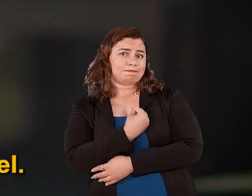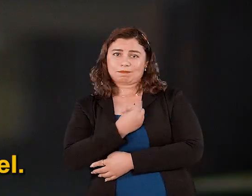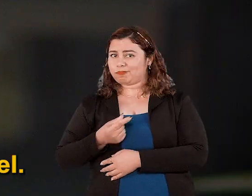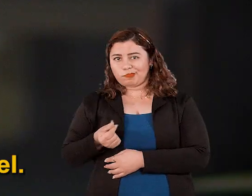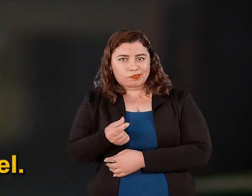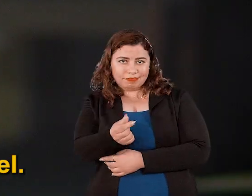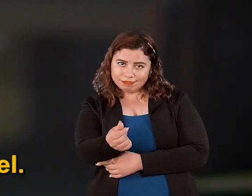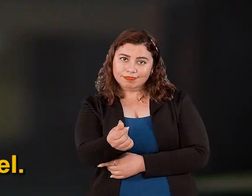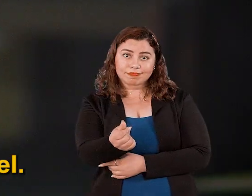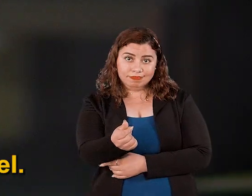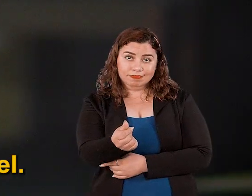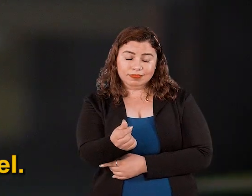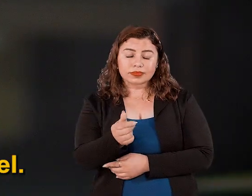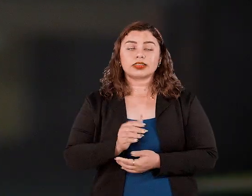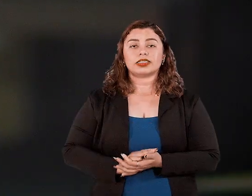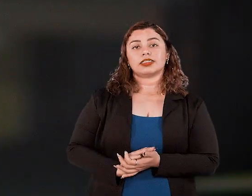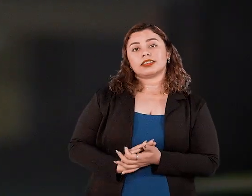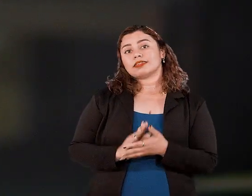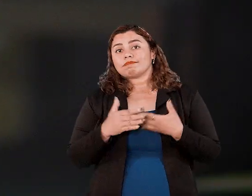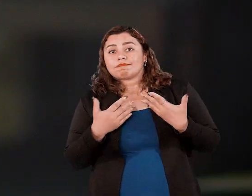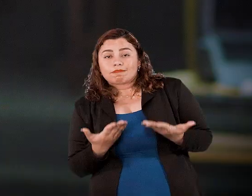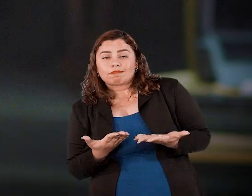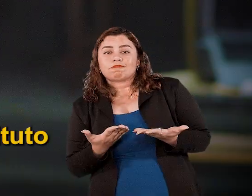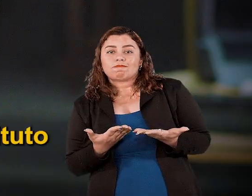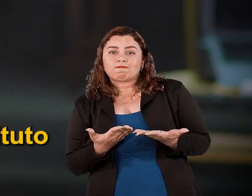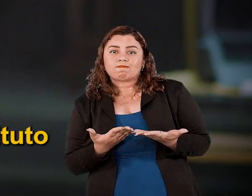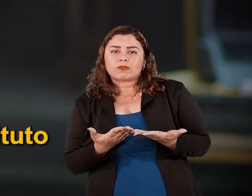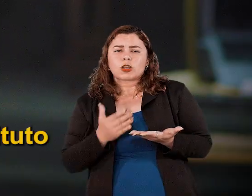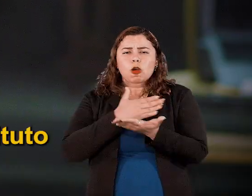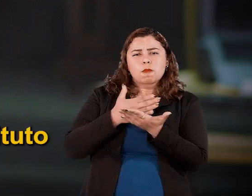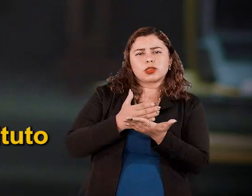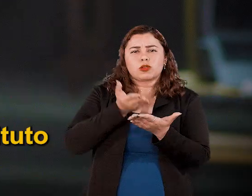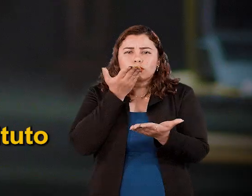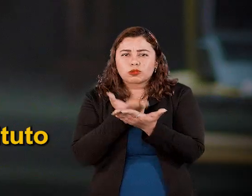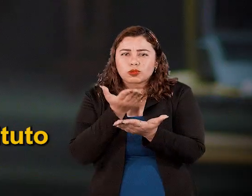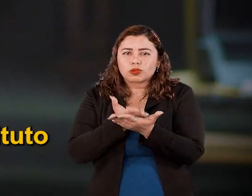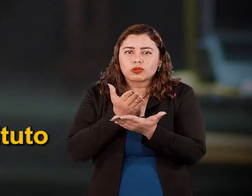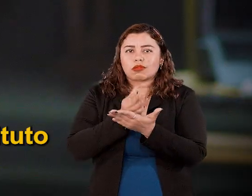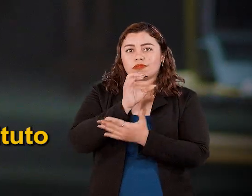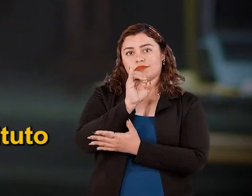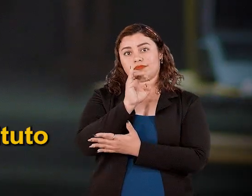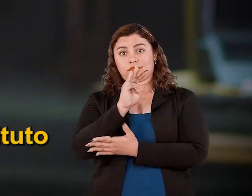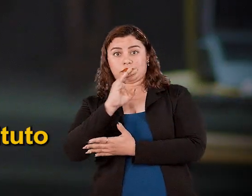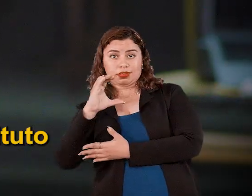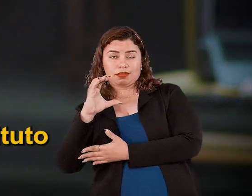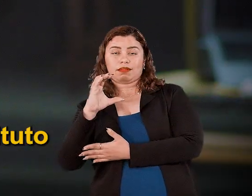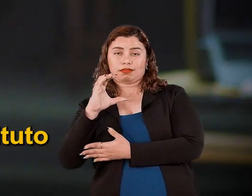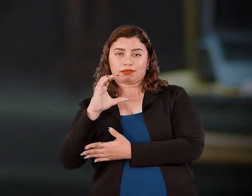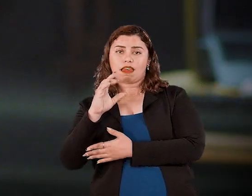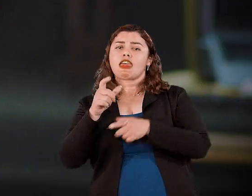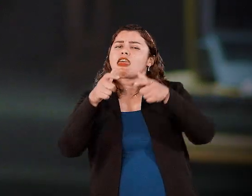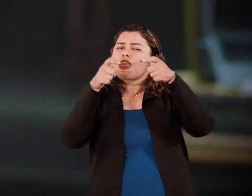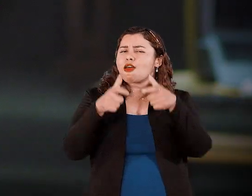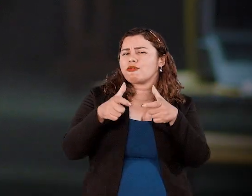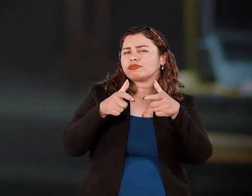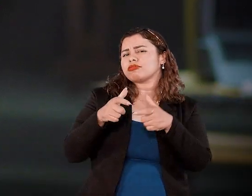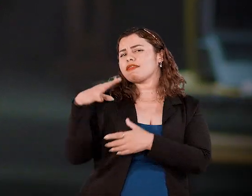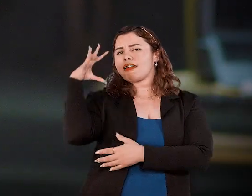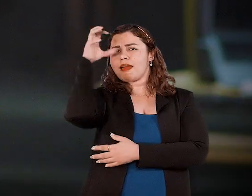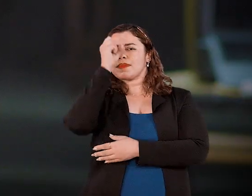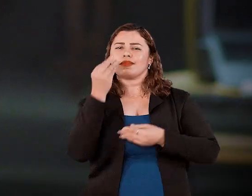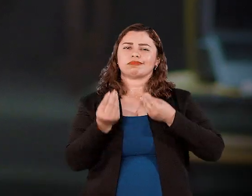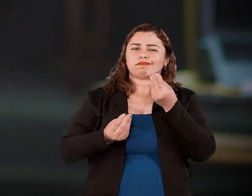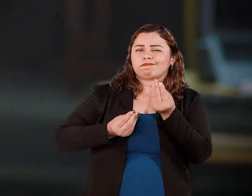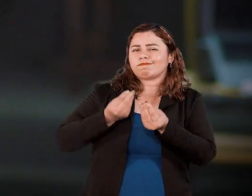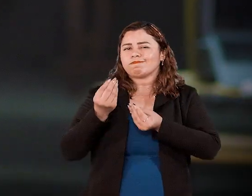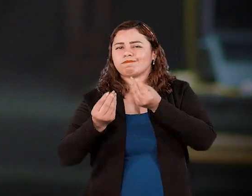a cegueira era irreversível. Então ele passa a estudar no Instituto Benjamin Constant, aonde